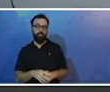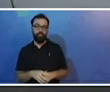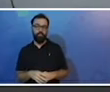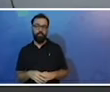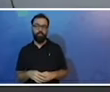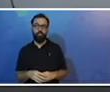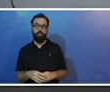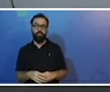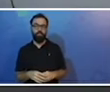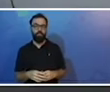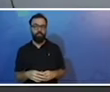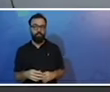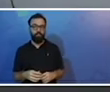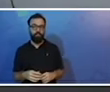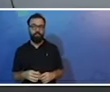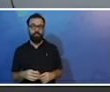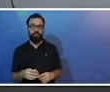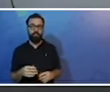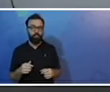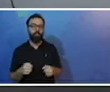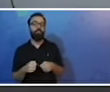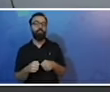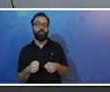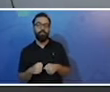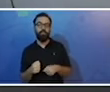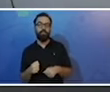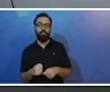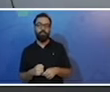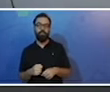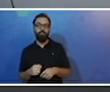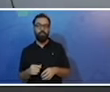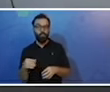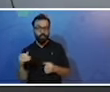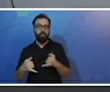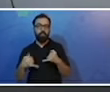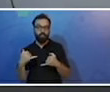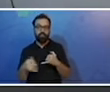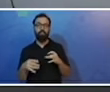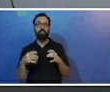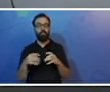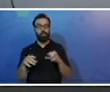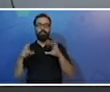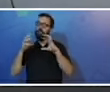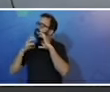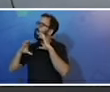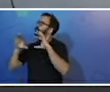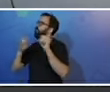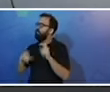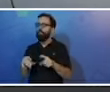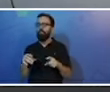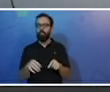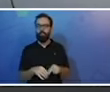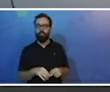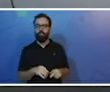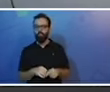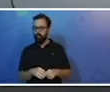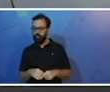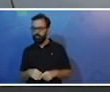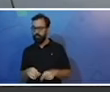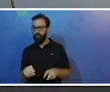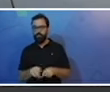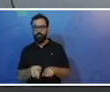conhecer vivenciar ou seja fazer né algumas brincadeiras cantadas Como eu disse com música e dança